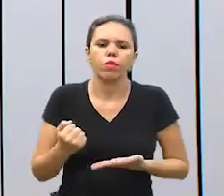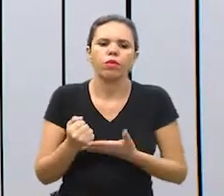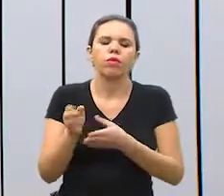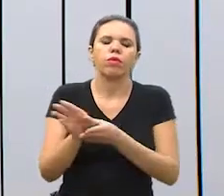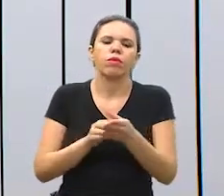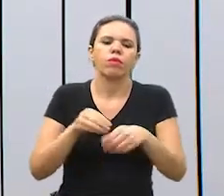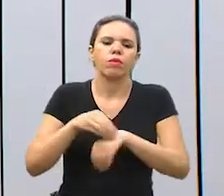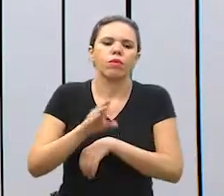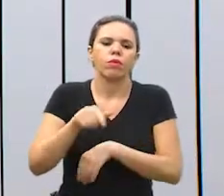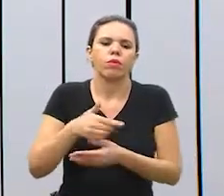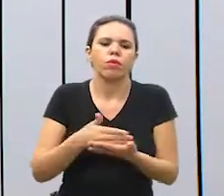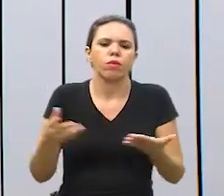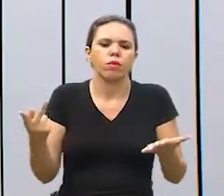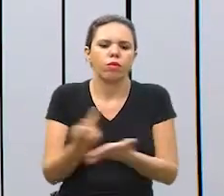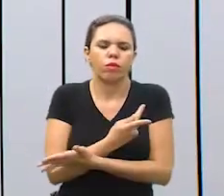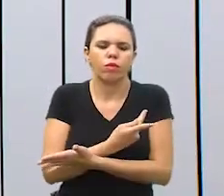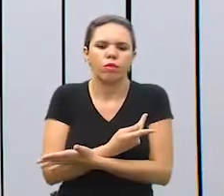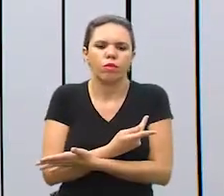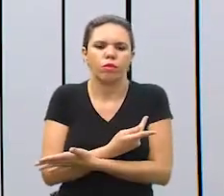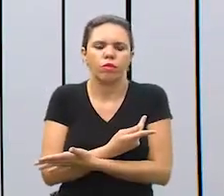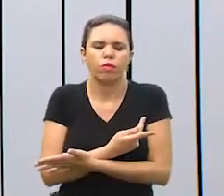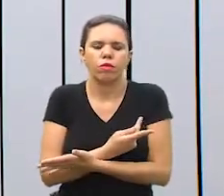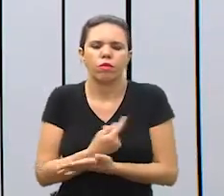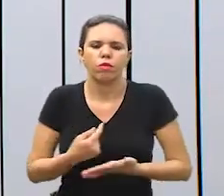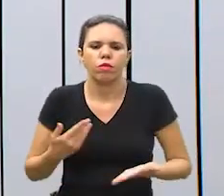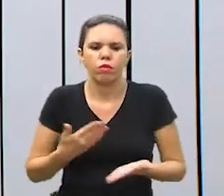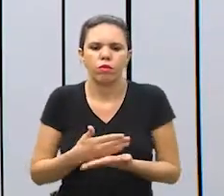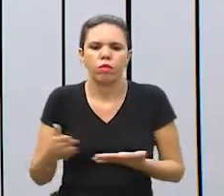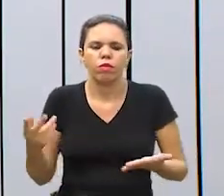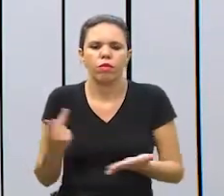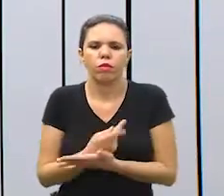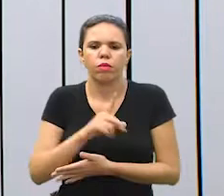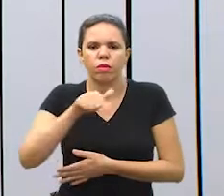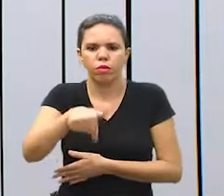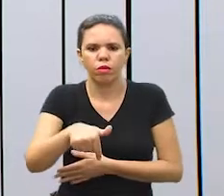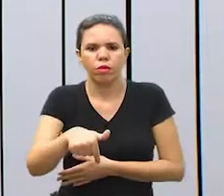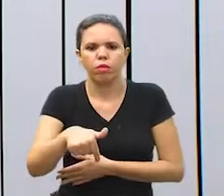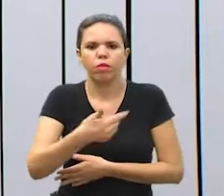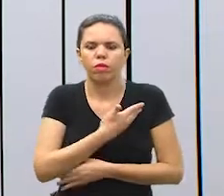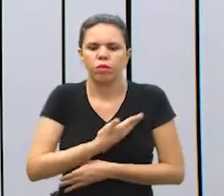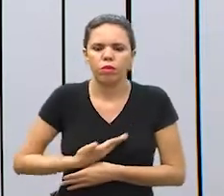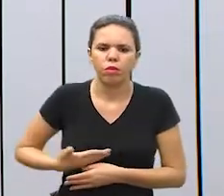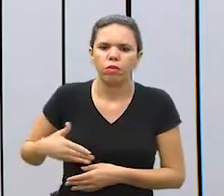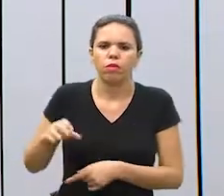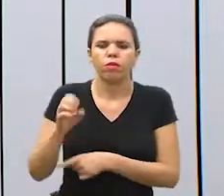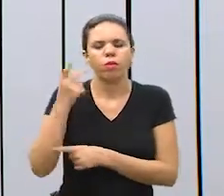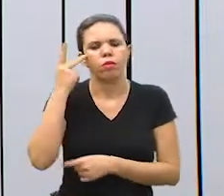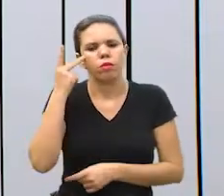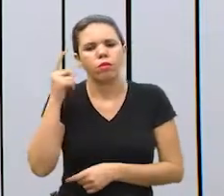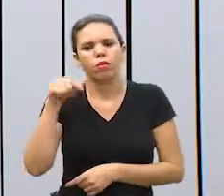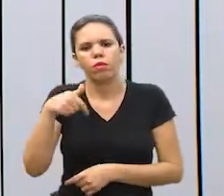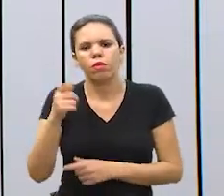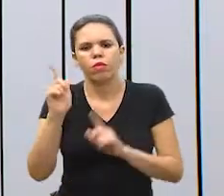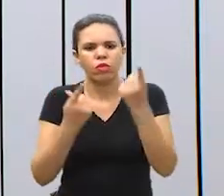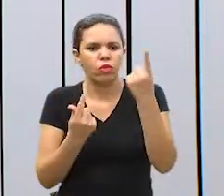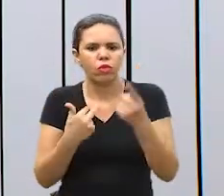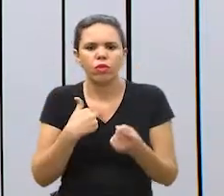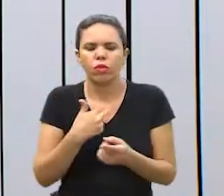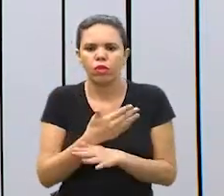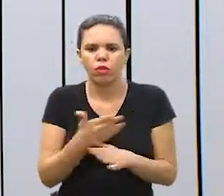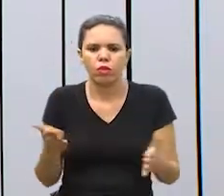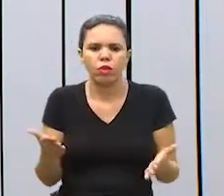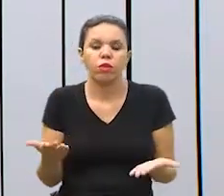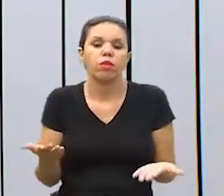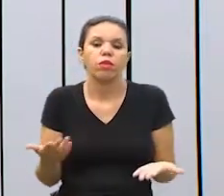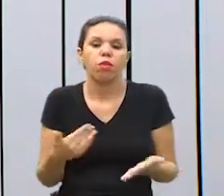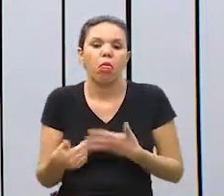para isso. Ele começou errado, né? Começou errado, depois veio para o governo de São Paulo, que falou que o carnaval também não teria.